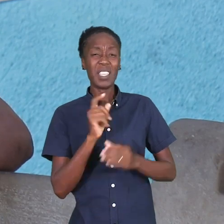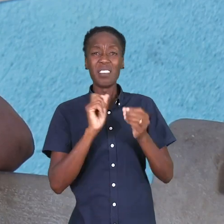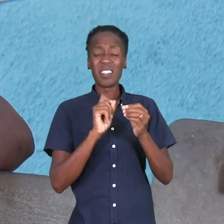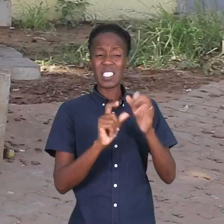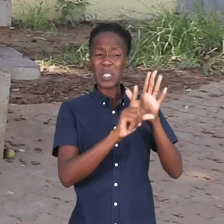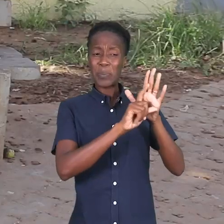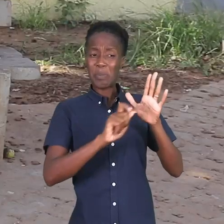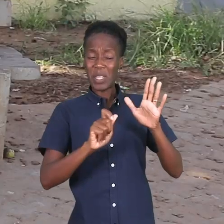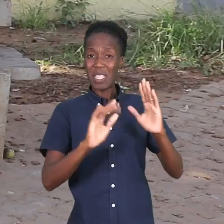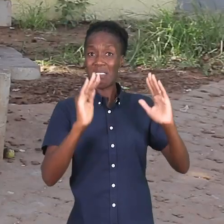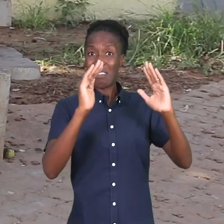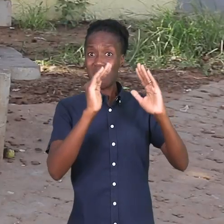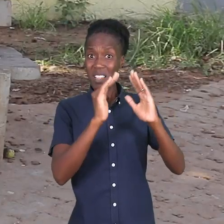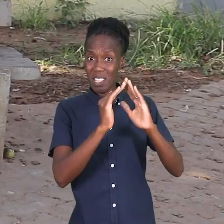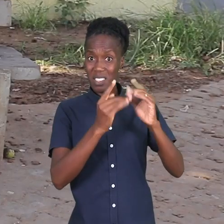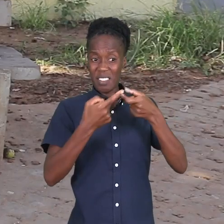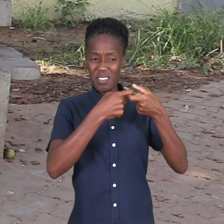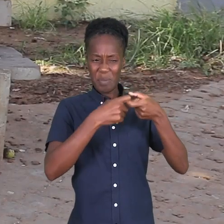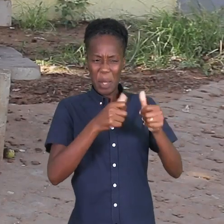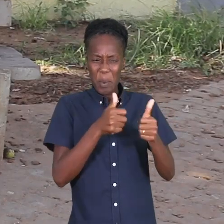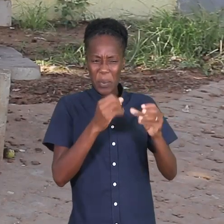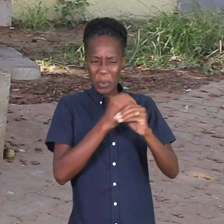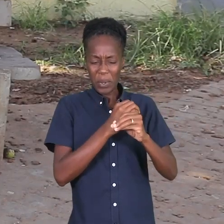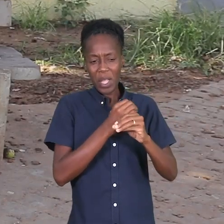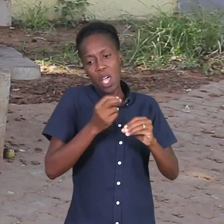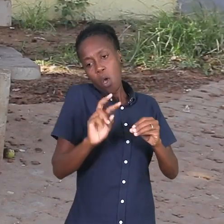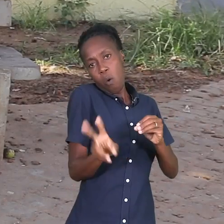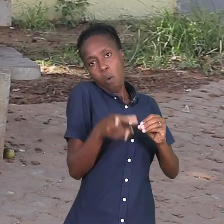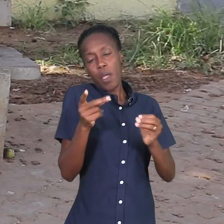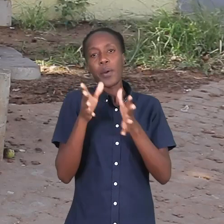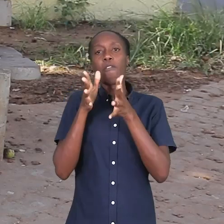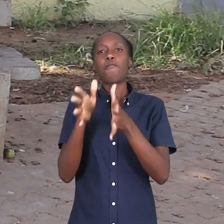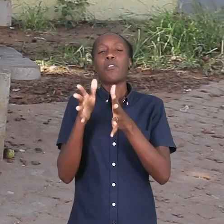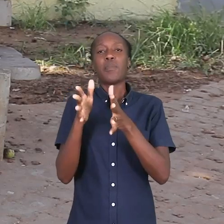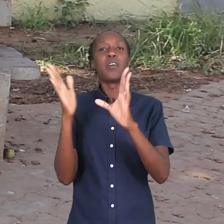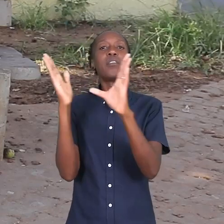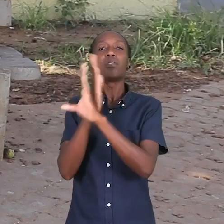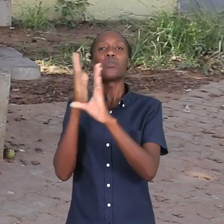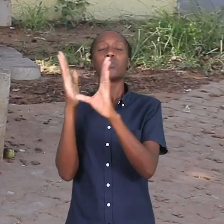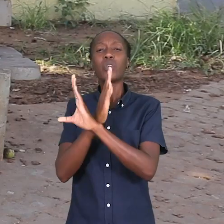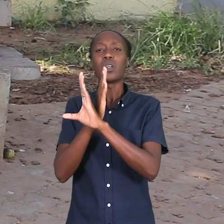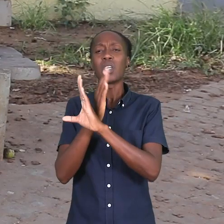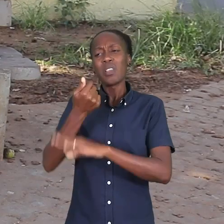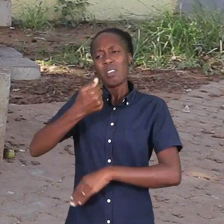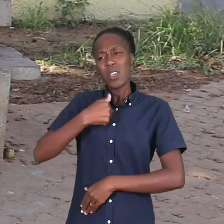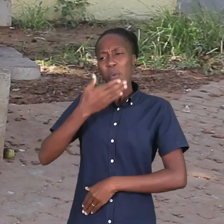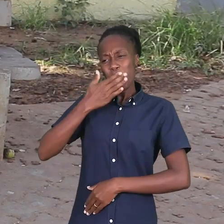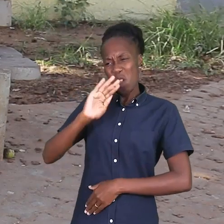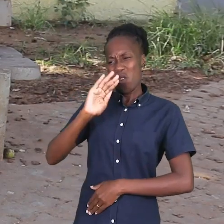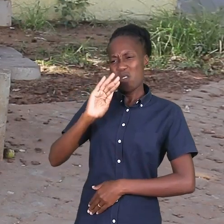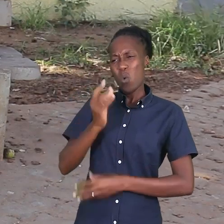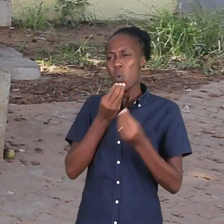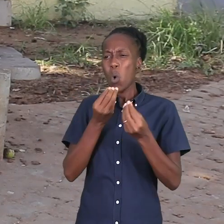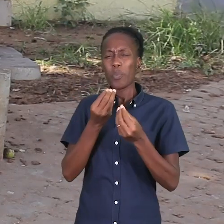seu seio familiar. Depois, quando eles veem que aquilo não é suficiente. Sim, não é suficiente, eles